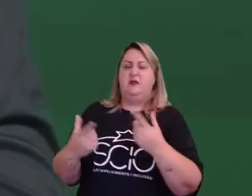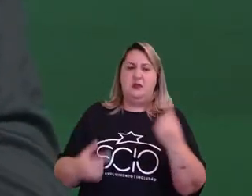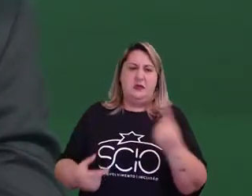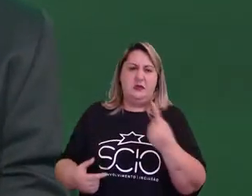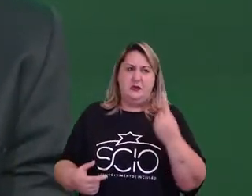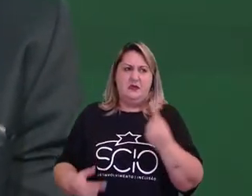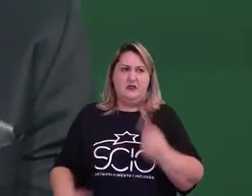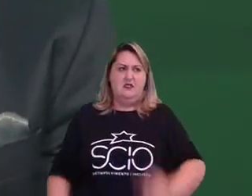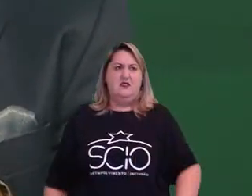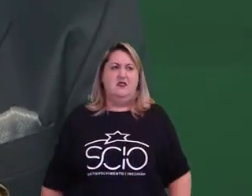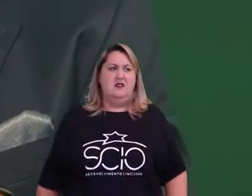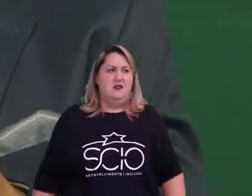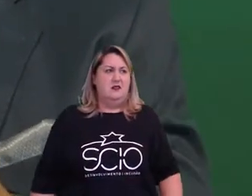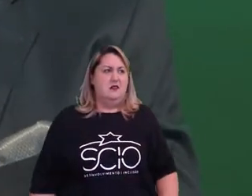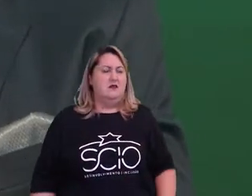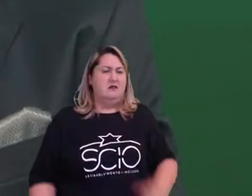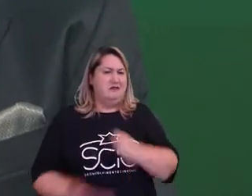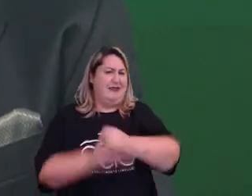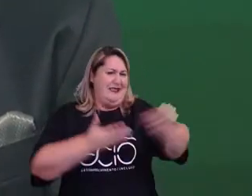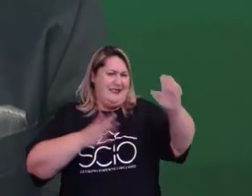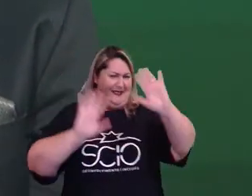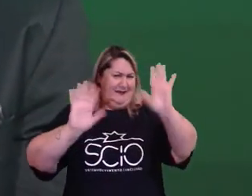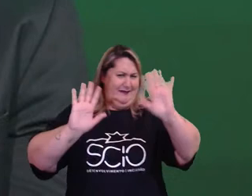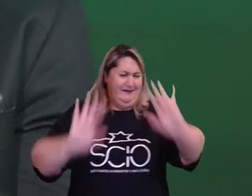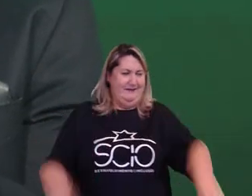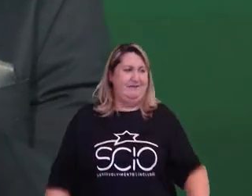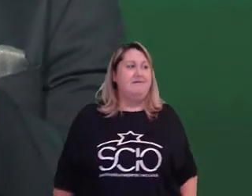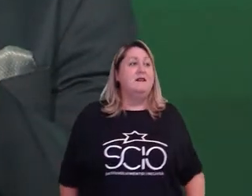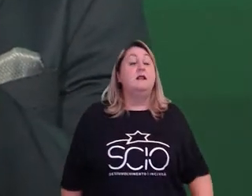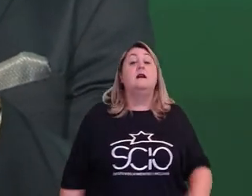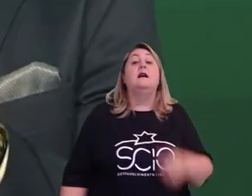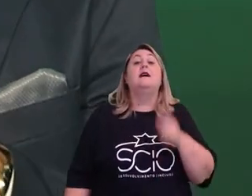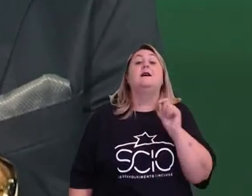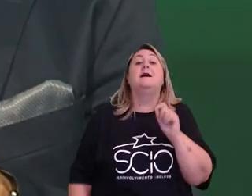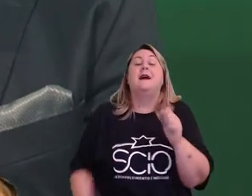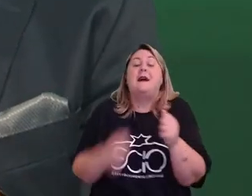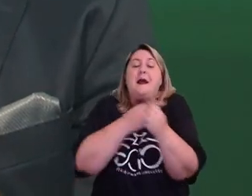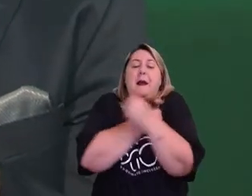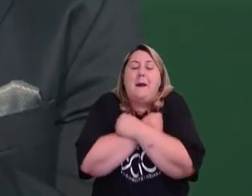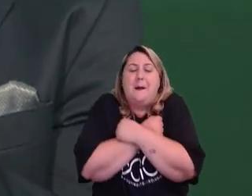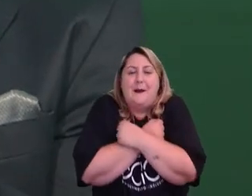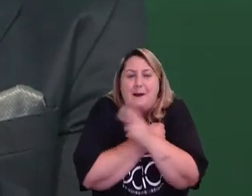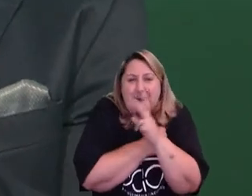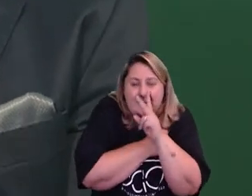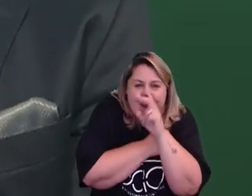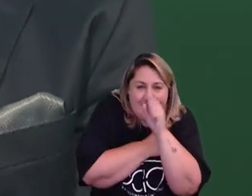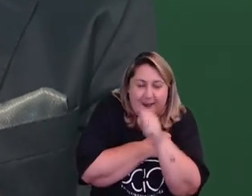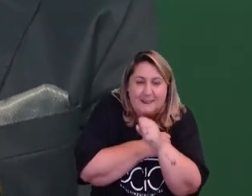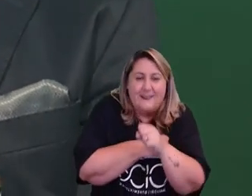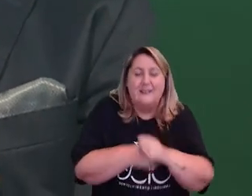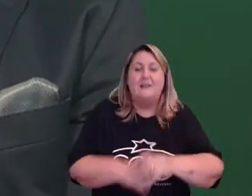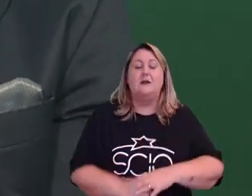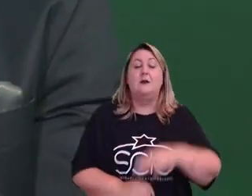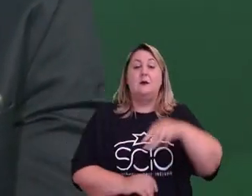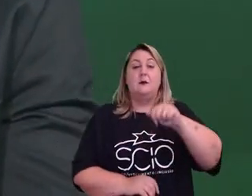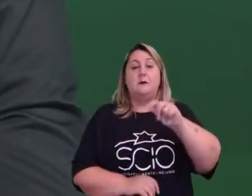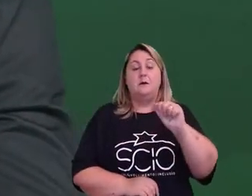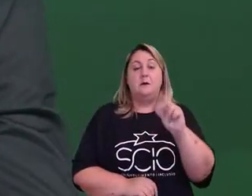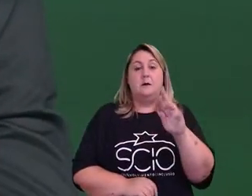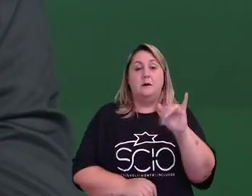música, não vamos falar disso, né? Deixa para depois. Eu quero mandar um super abraço aqui pro nosso CEO, o